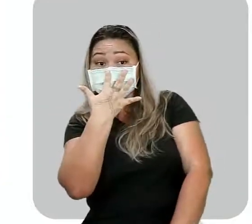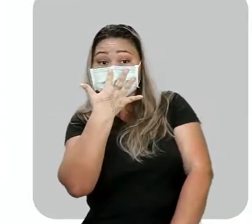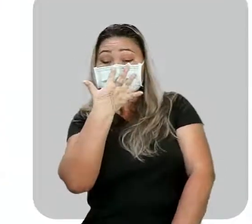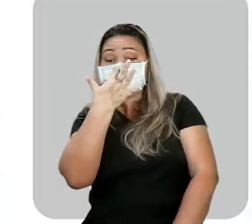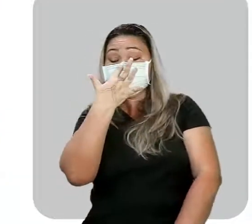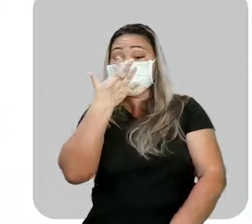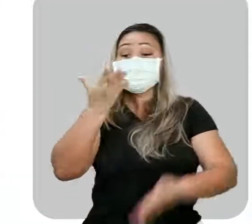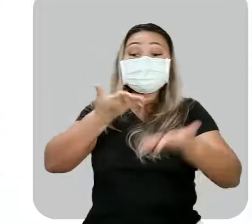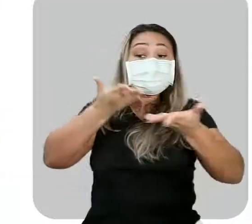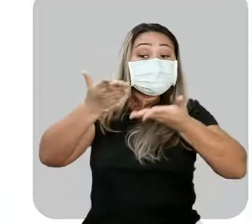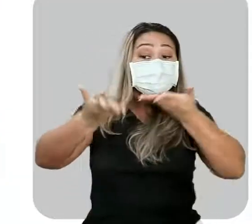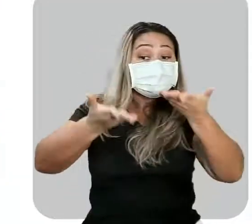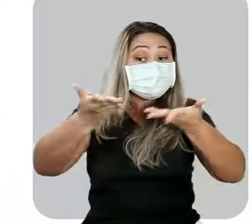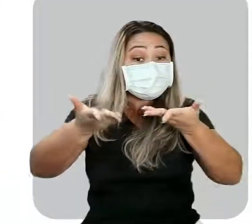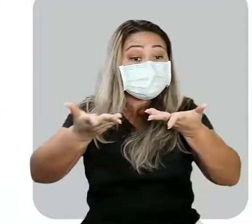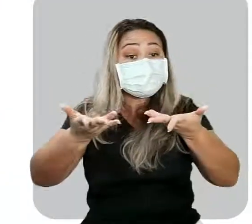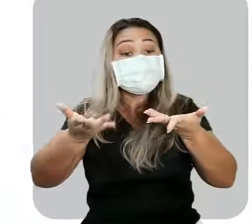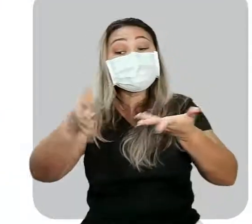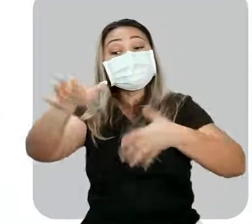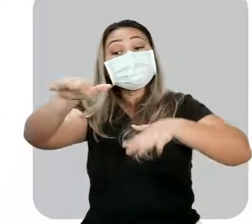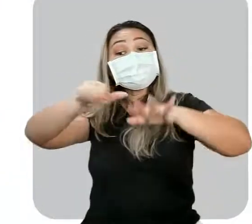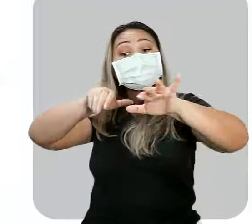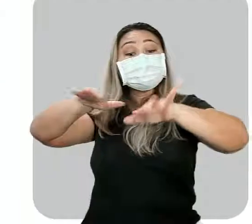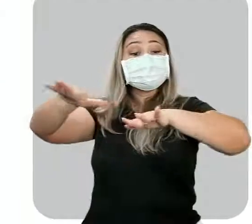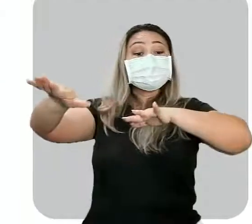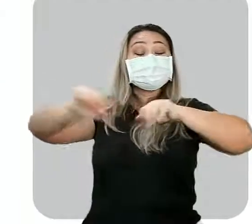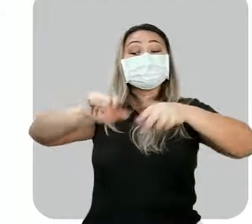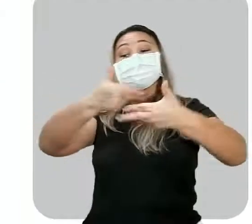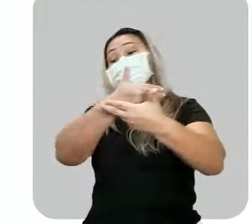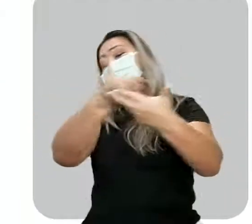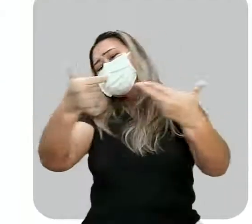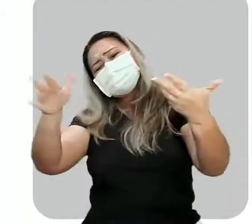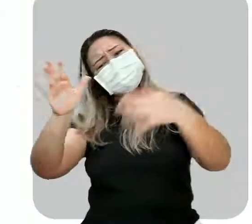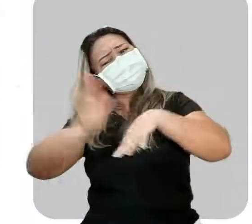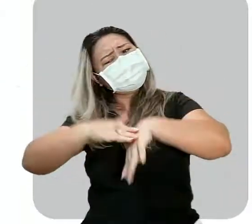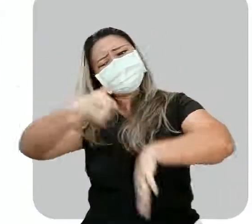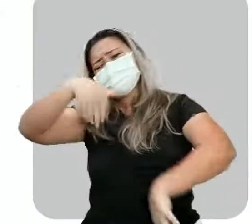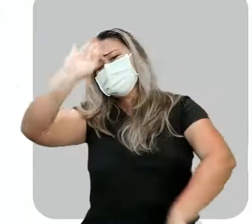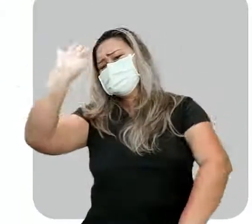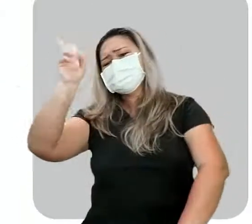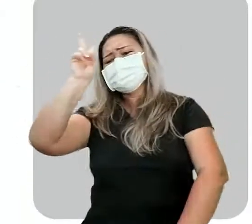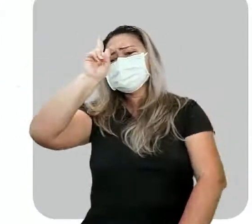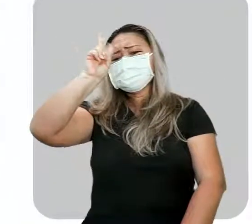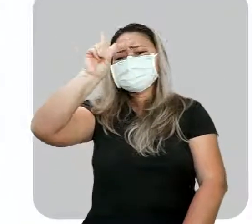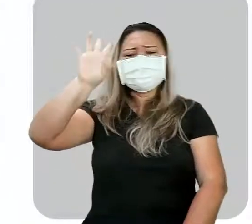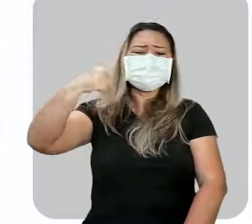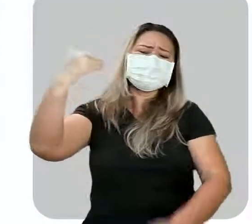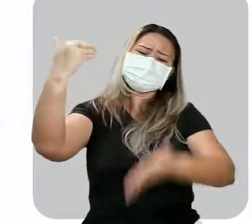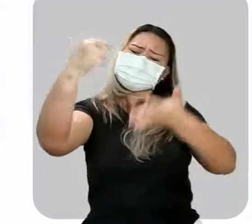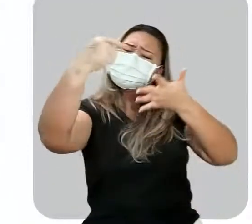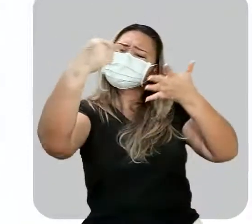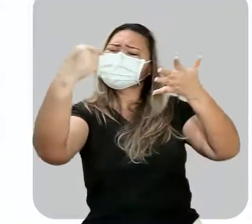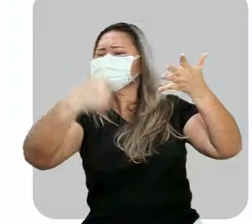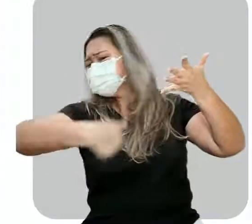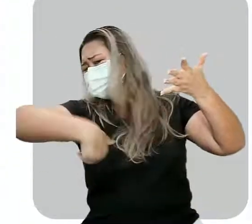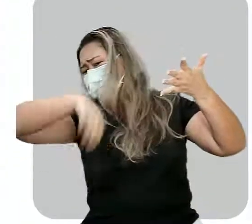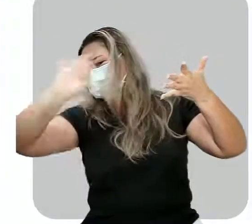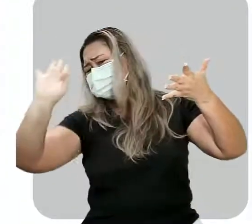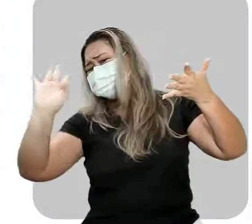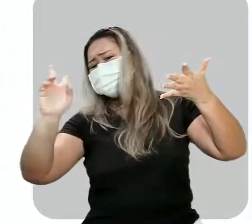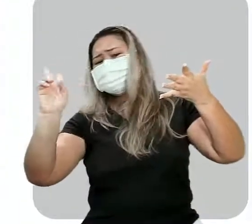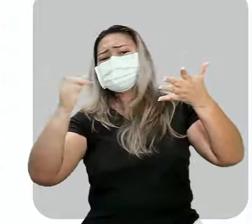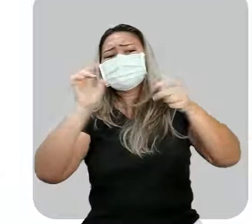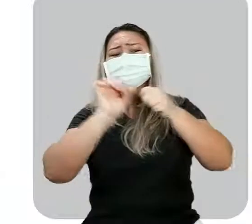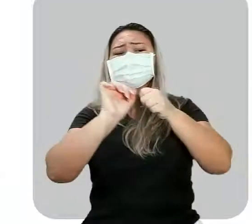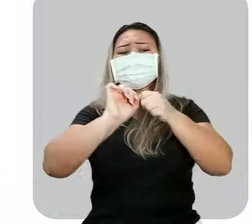assistir, atender, chamar e entre outros, né? Vamos lembrar aqui, vamos pegar aqui o